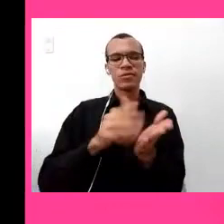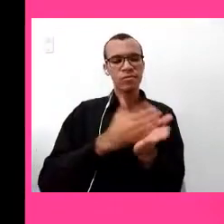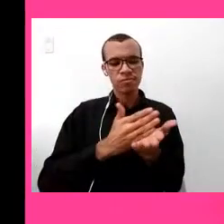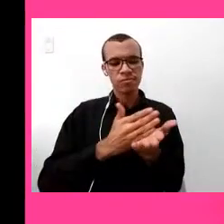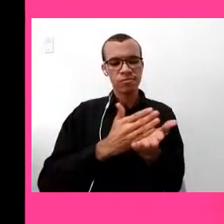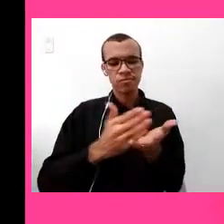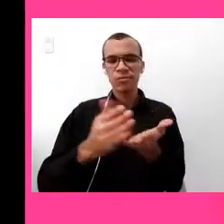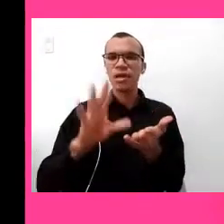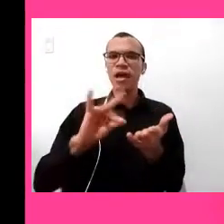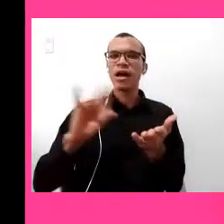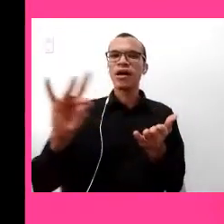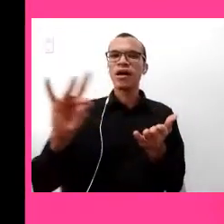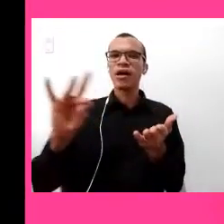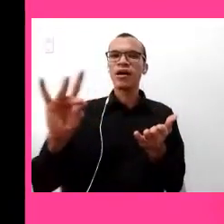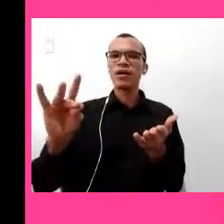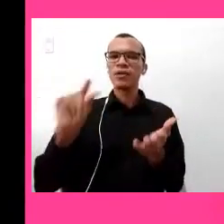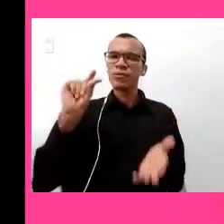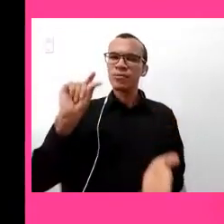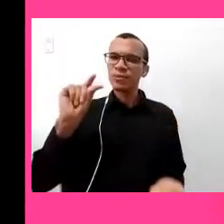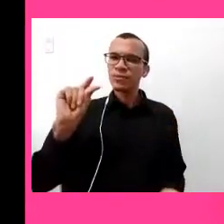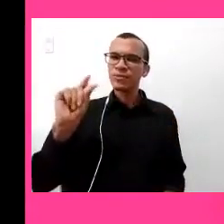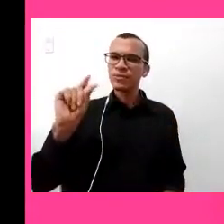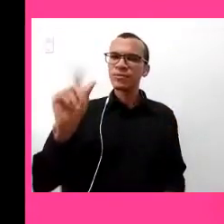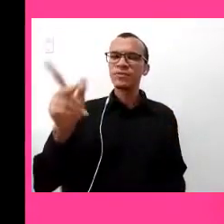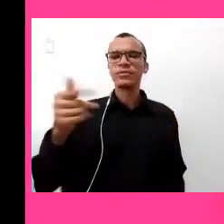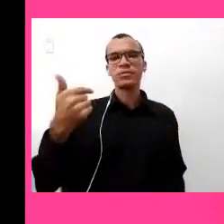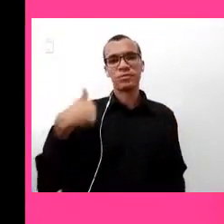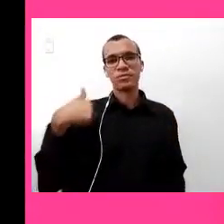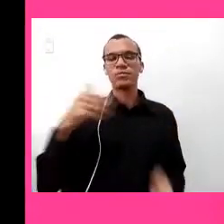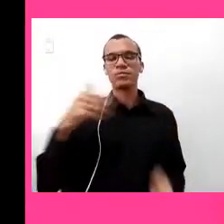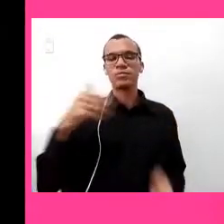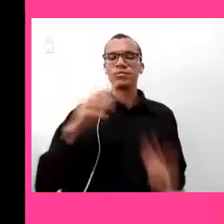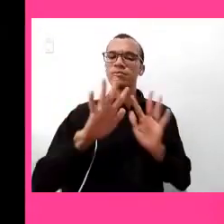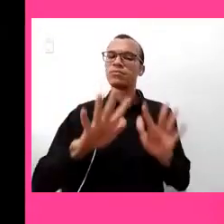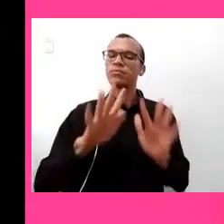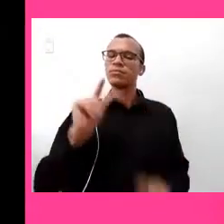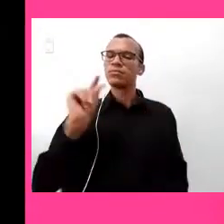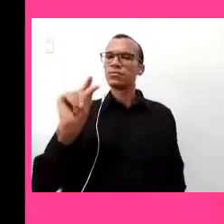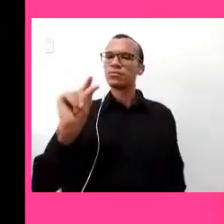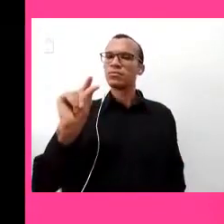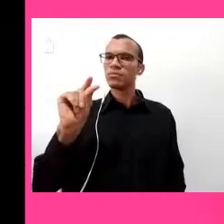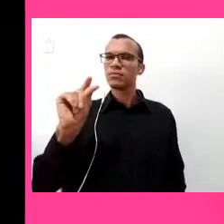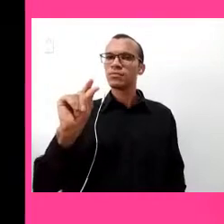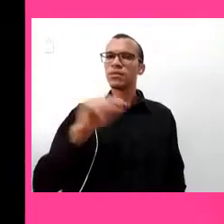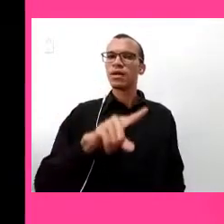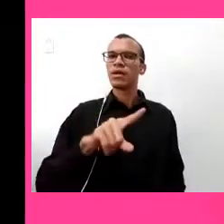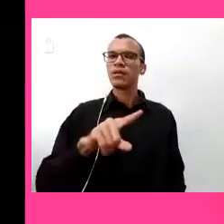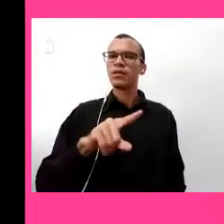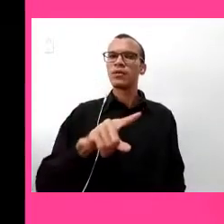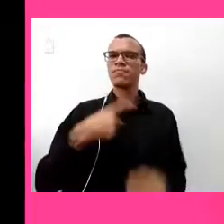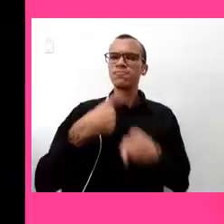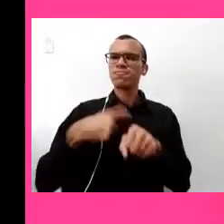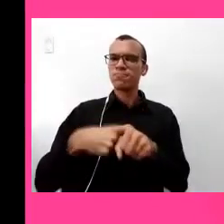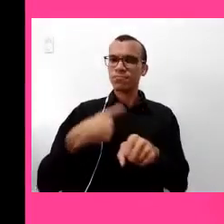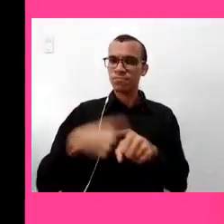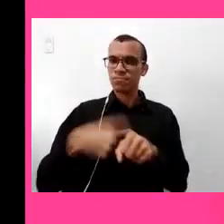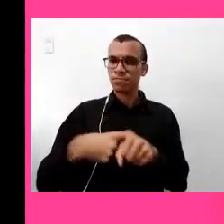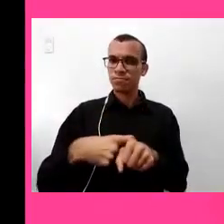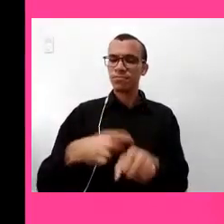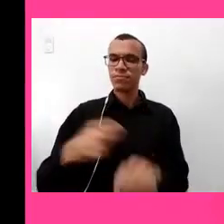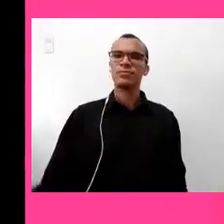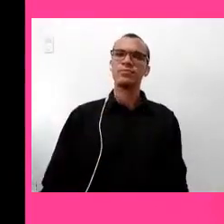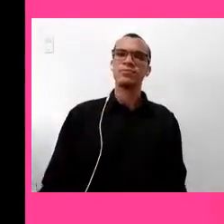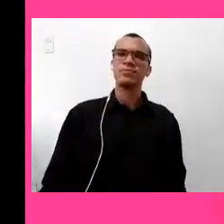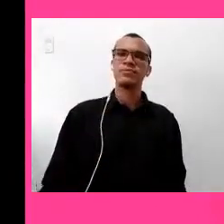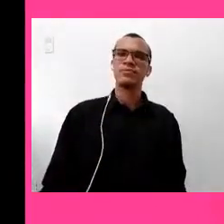cola. Aí, geralmente, eu deixo a cola um pouco ali, né, para ela reagir, e aí